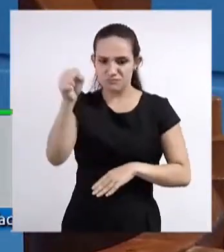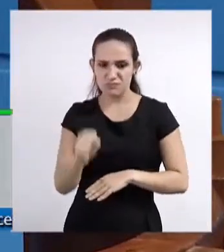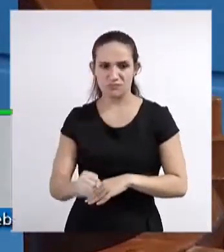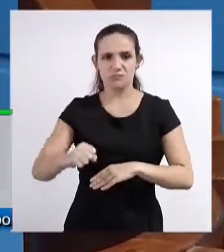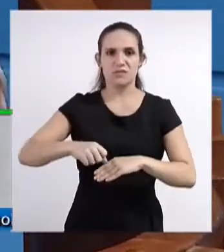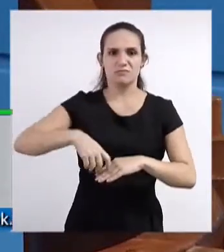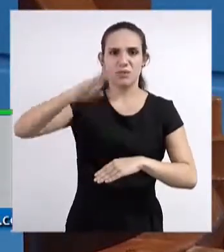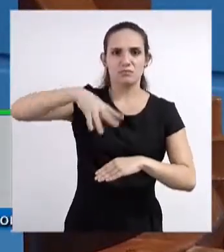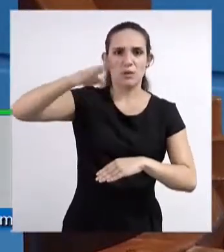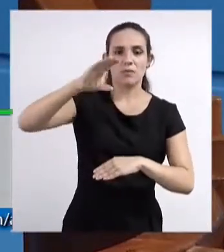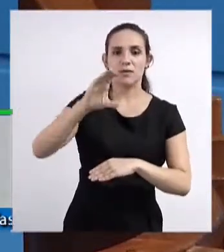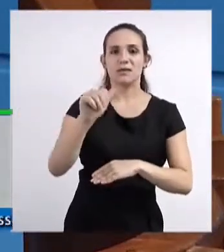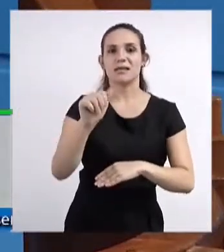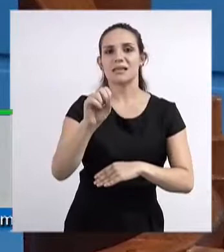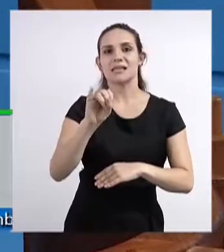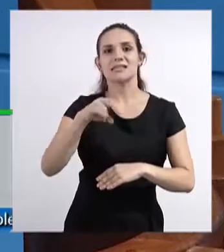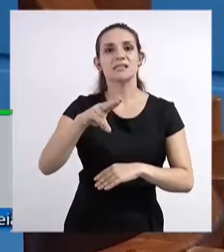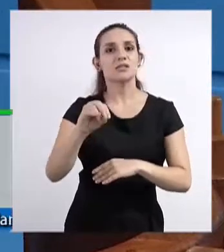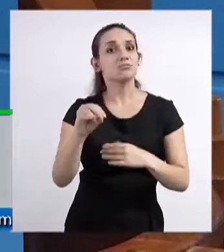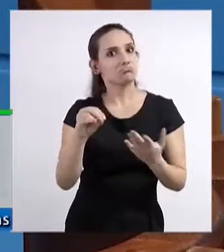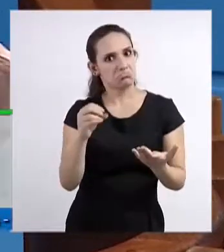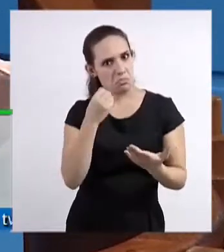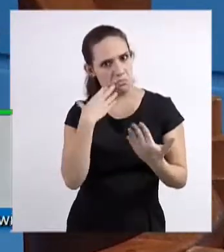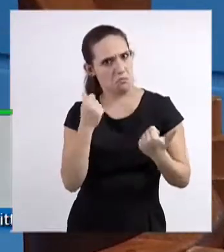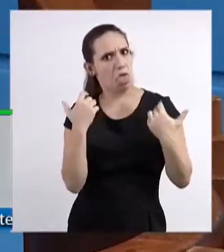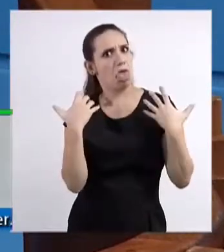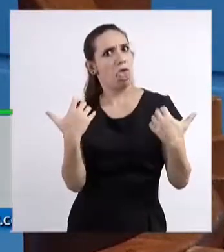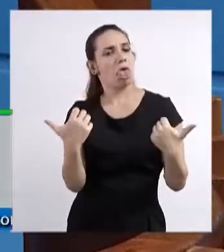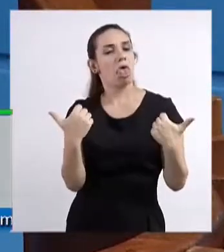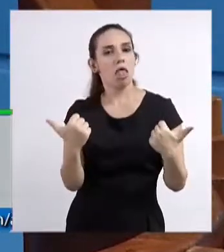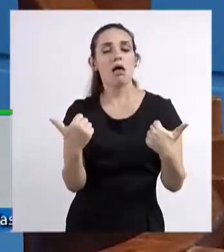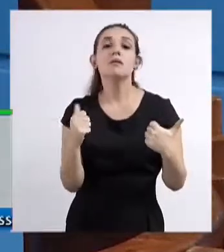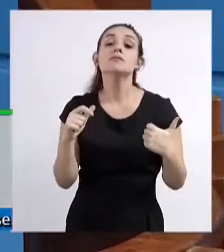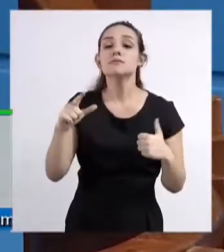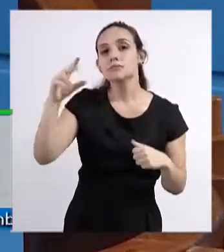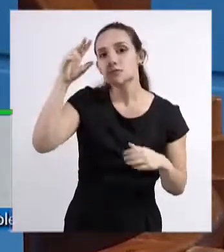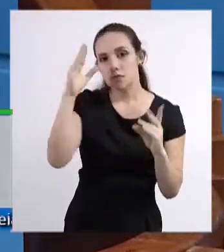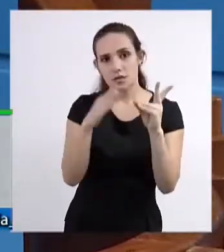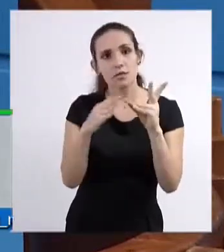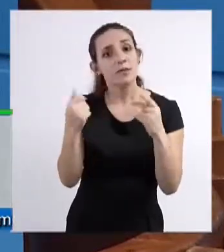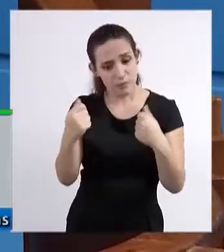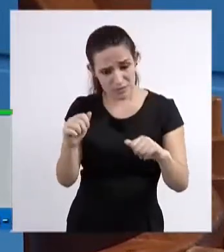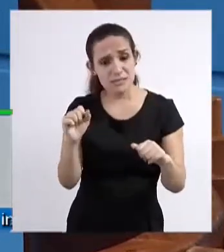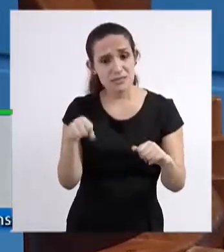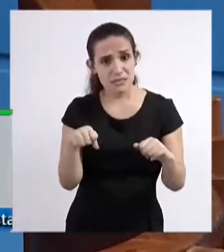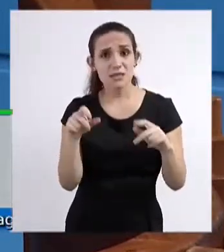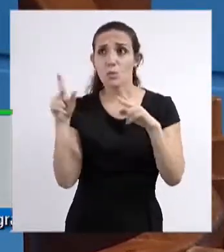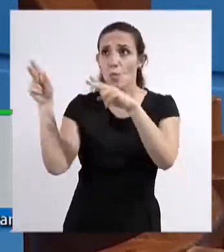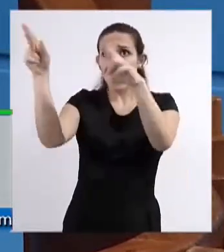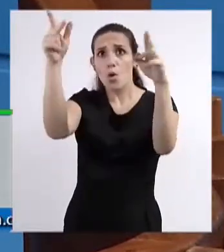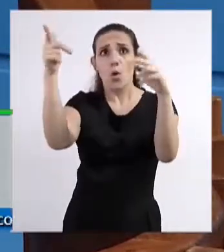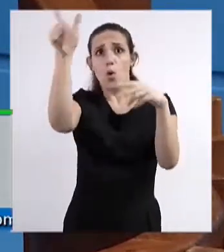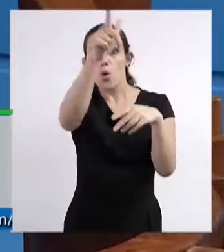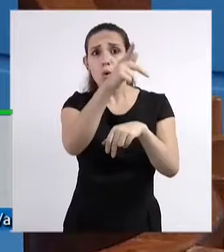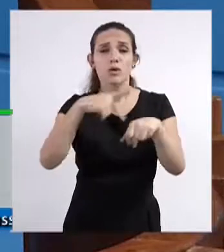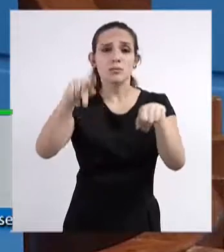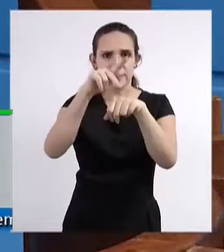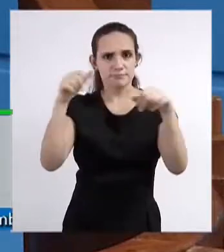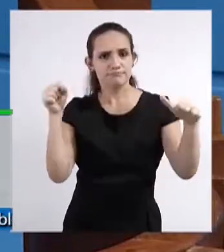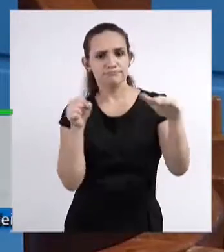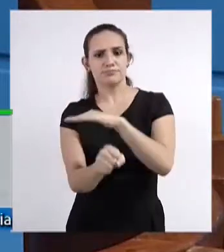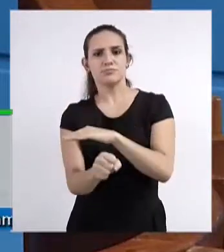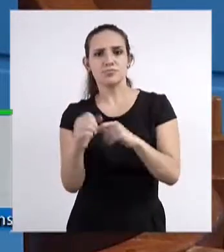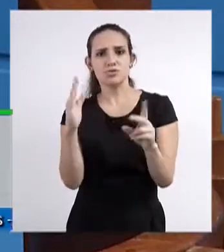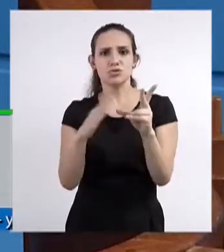então nós precisamos auxiliar o indígena a integrar a sociedade com equidade, com igualdade, com